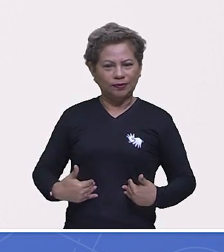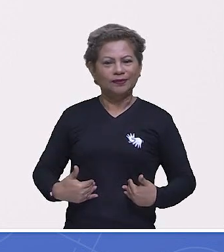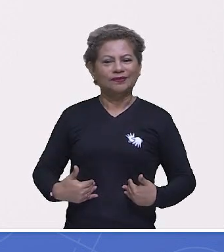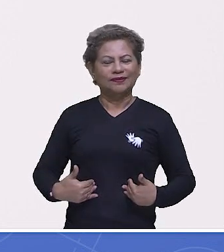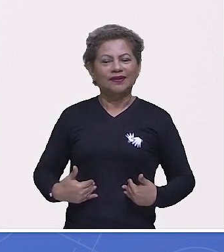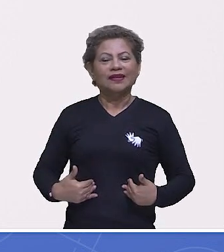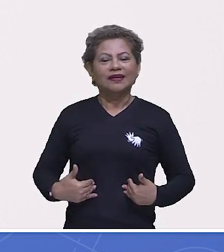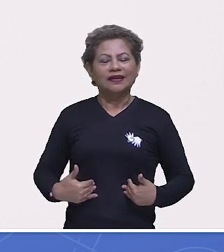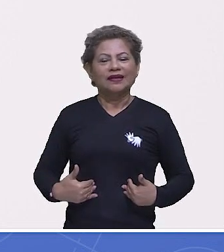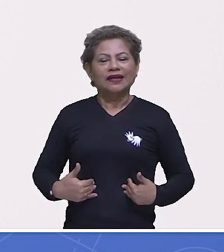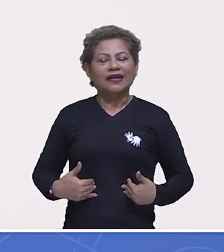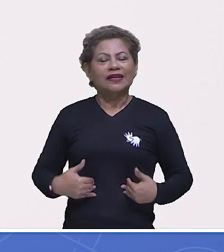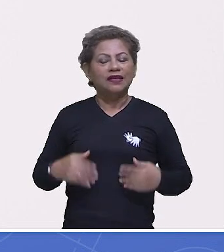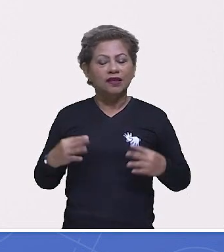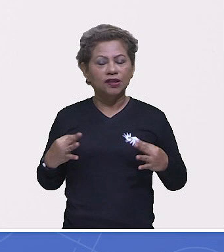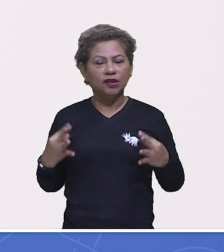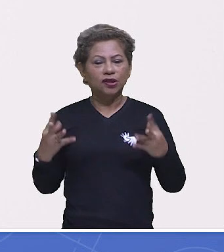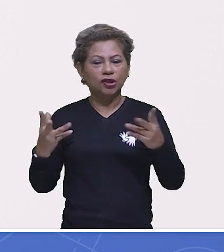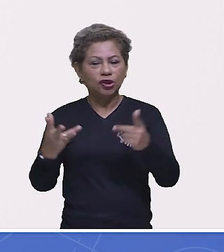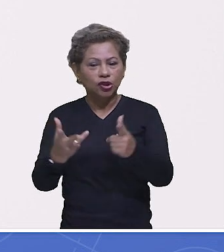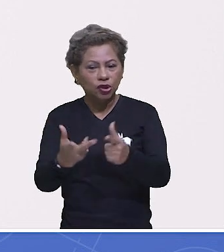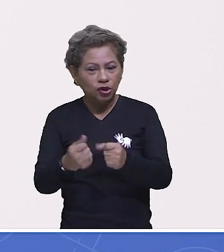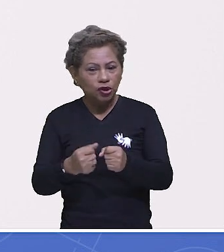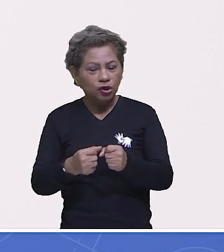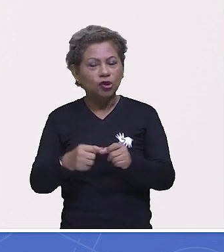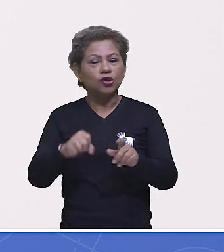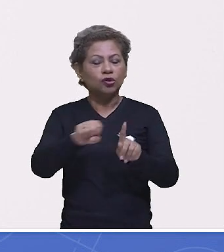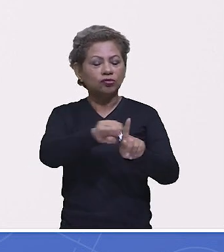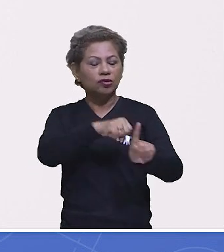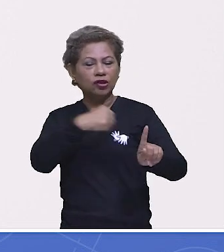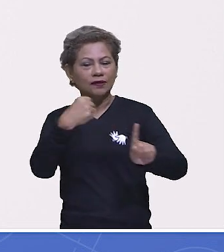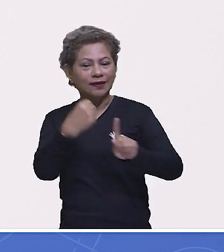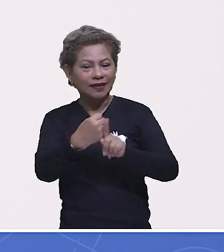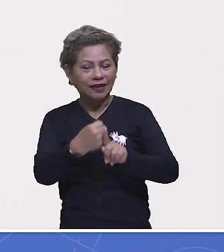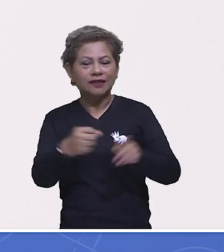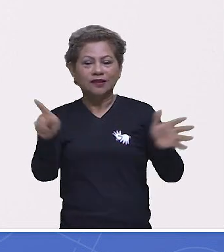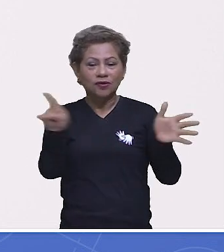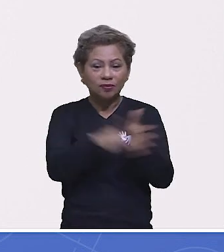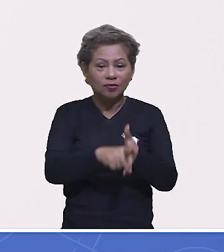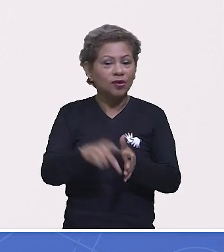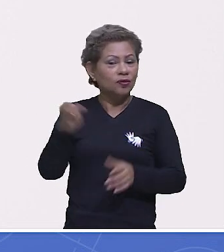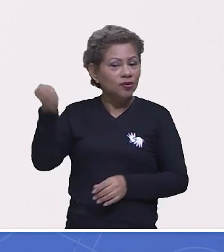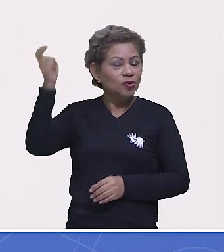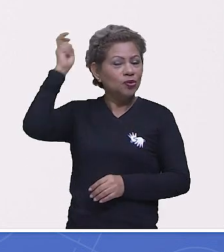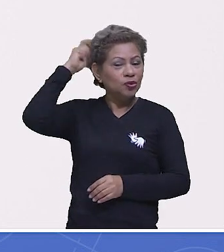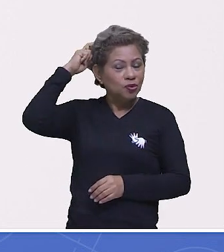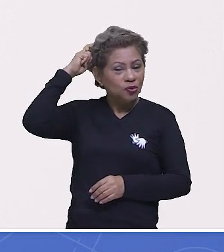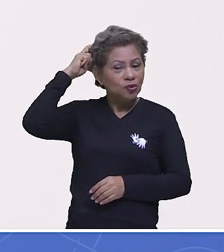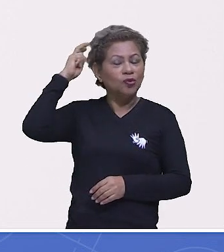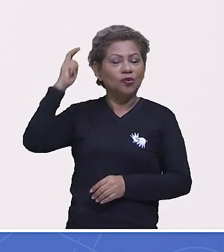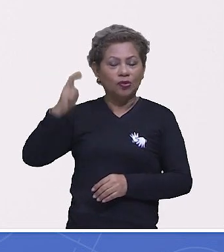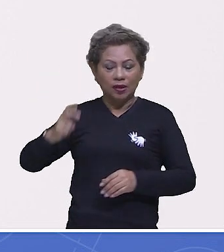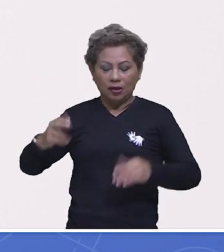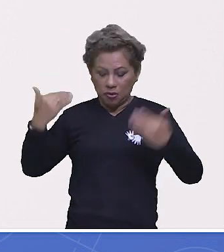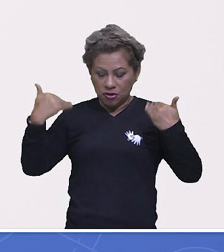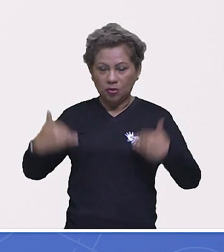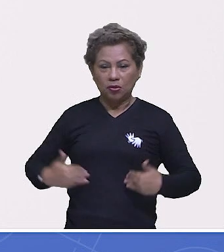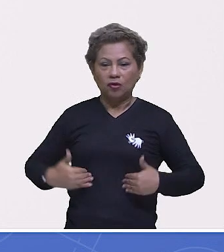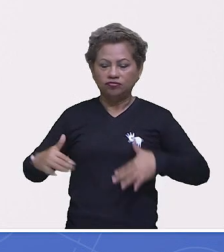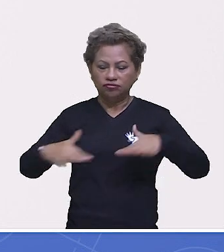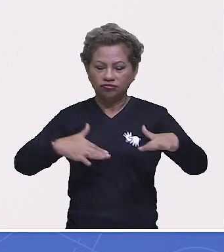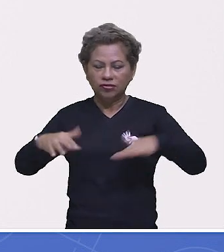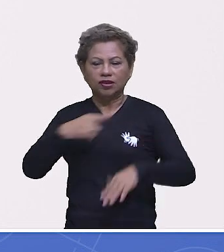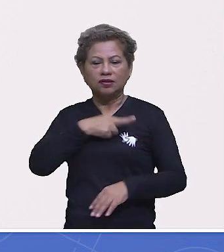as sociedades e é parte integrante da cultura que se apresenta a partir de corpos, movimentos, crenças,